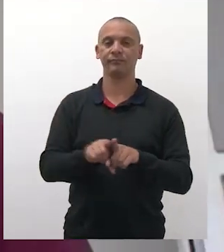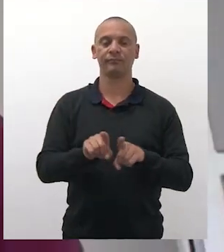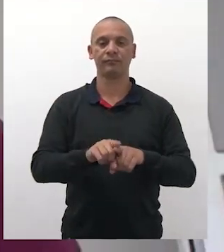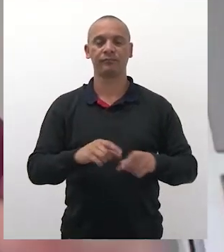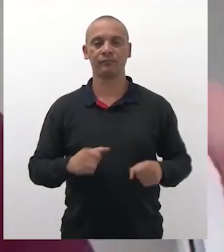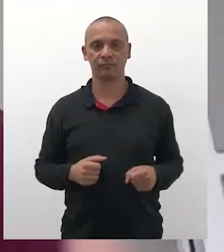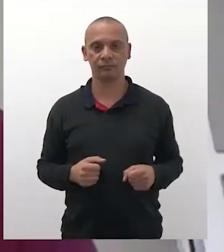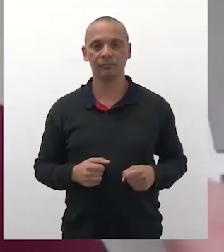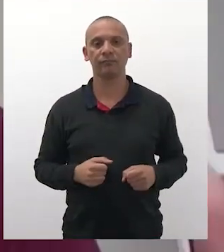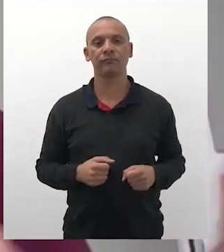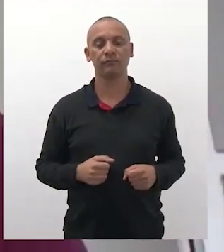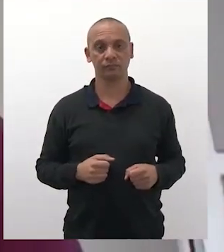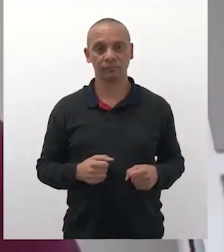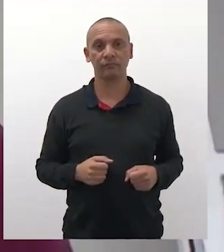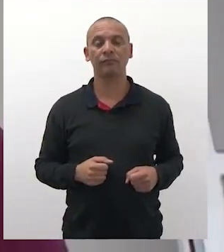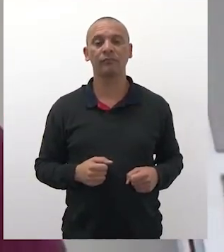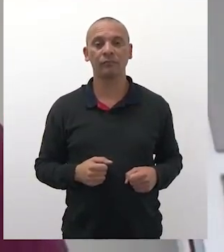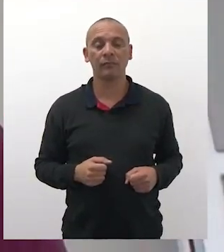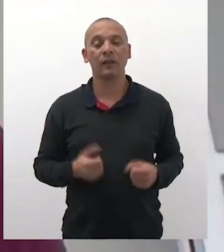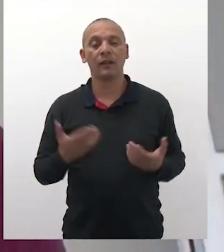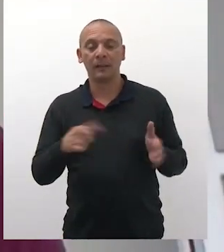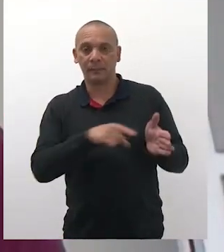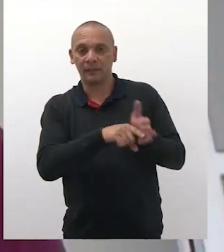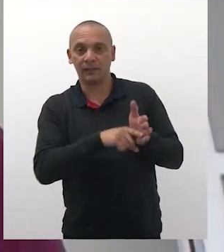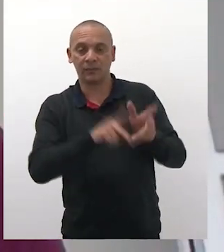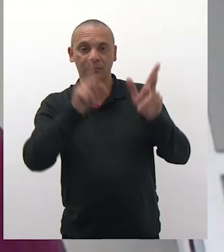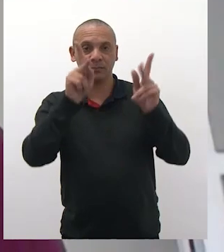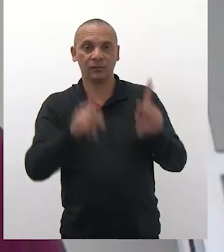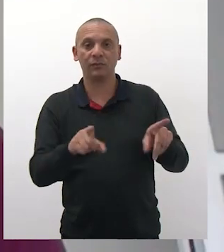né? O pesquisador, se a gente quiser